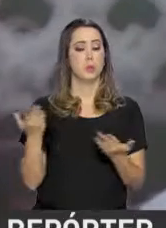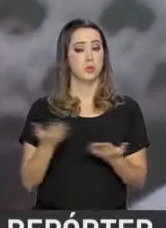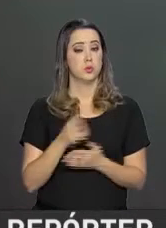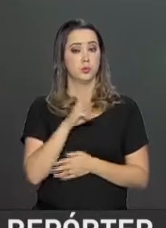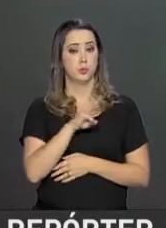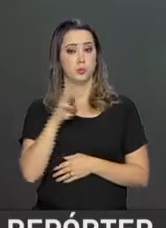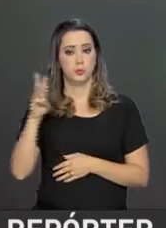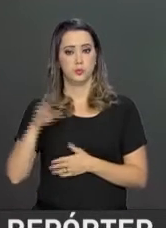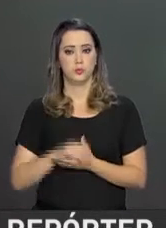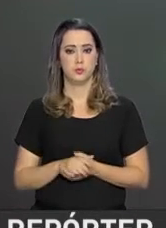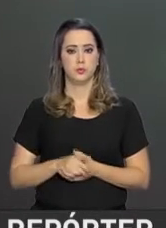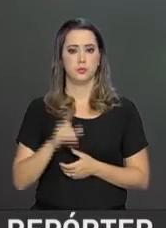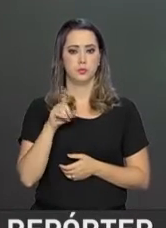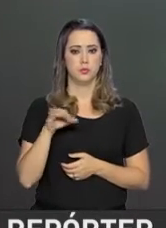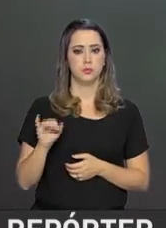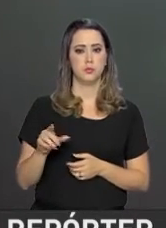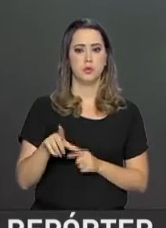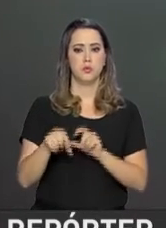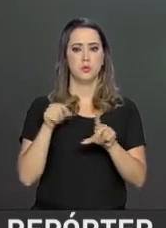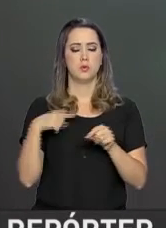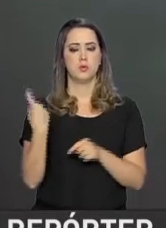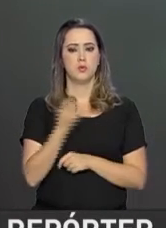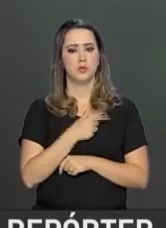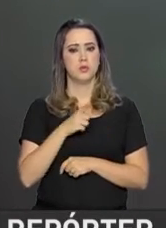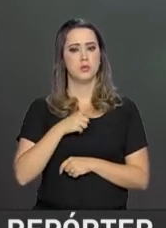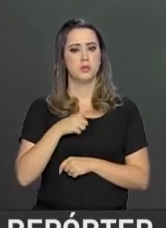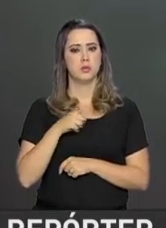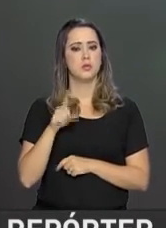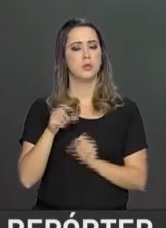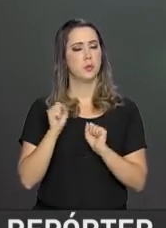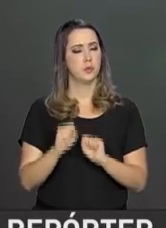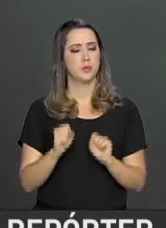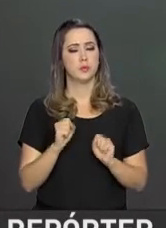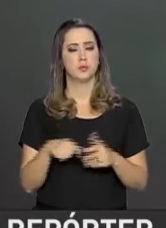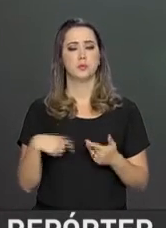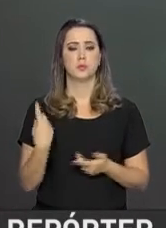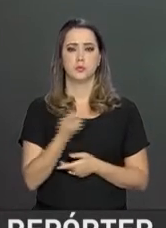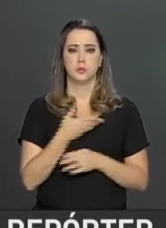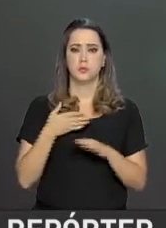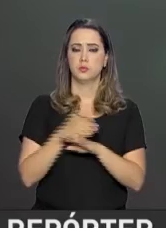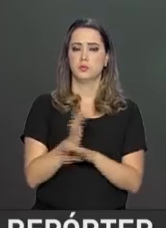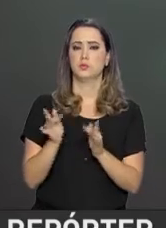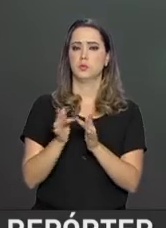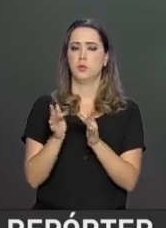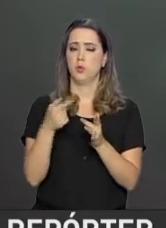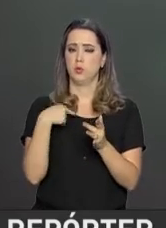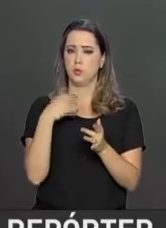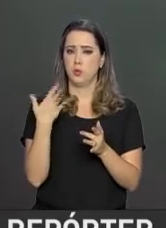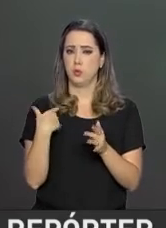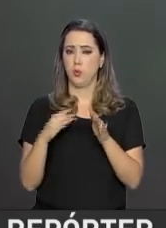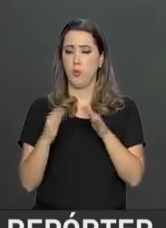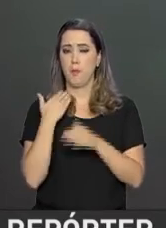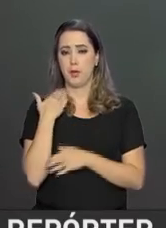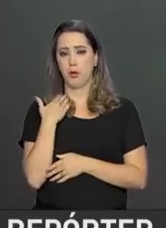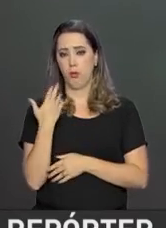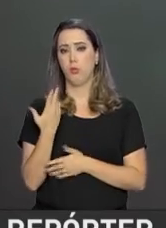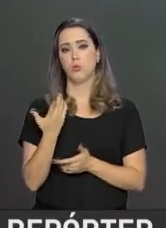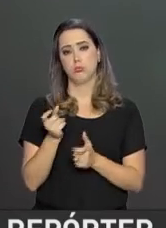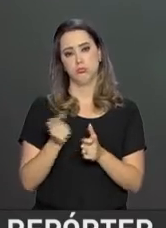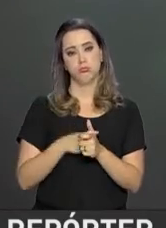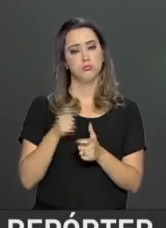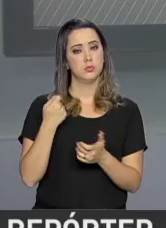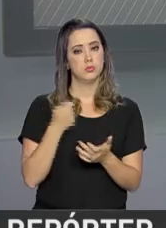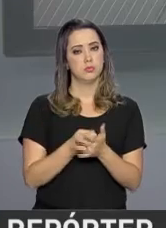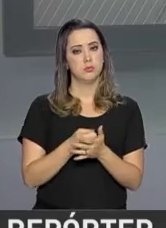consumidor é uma alternativa que a gente tem é uma possibilidade a gente entrar em contato com algum responsável e